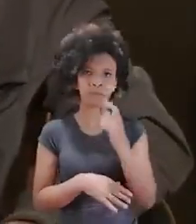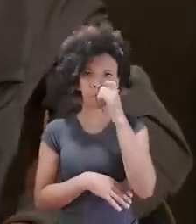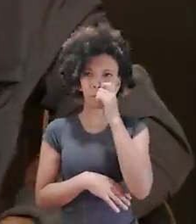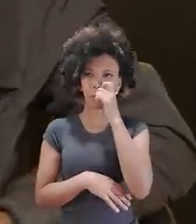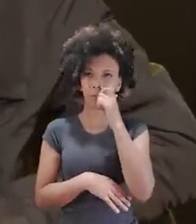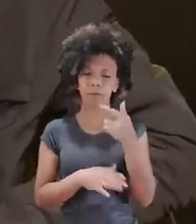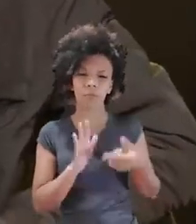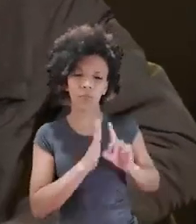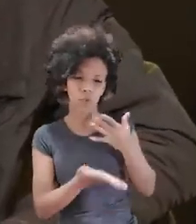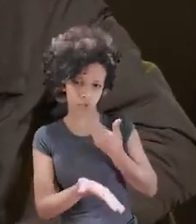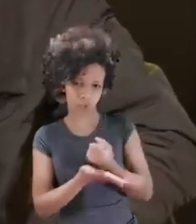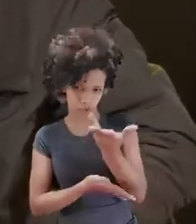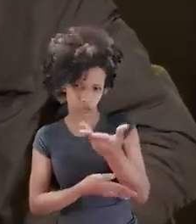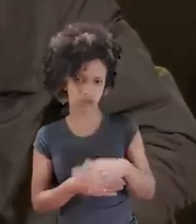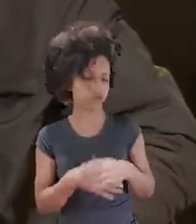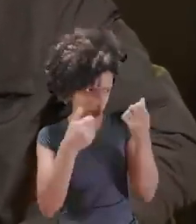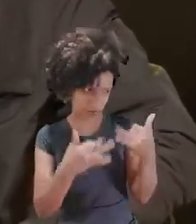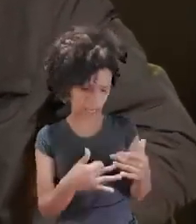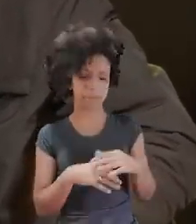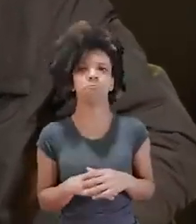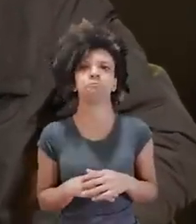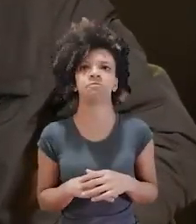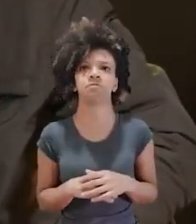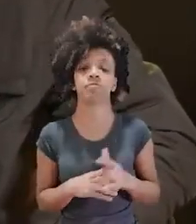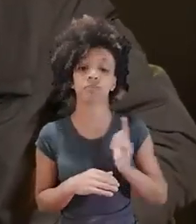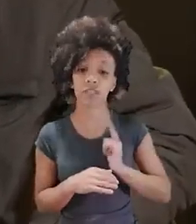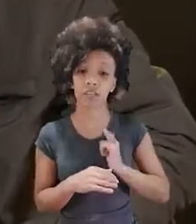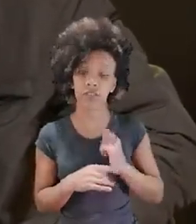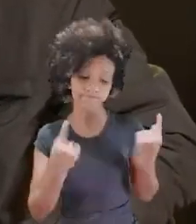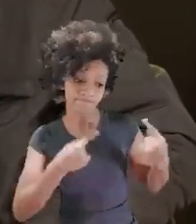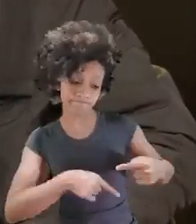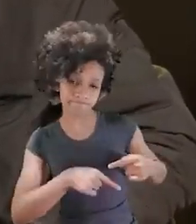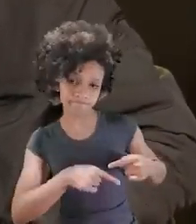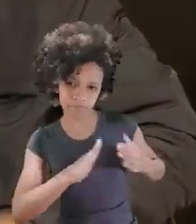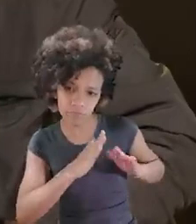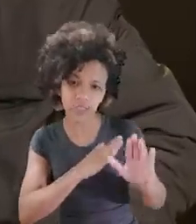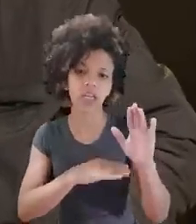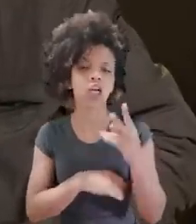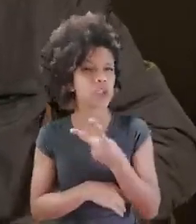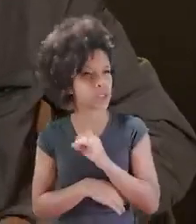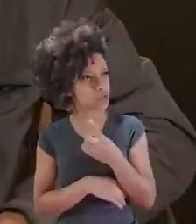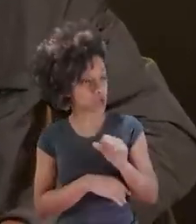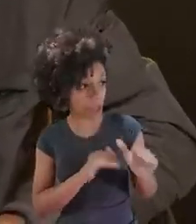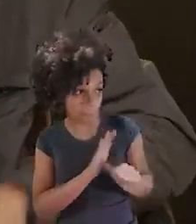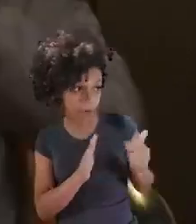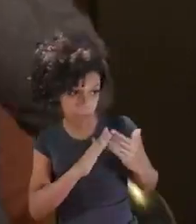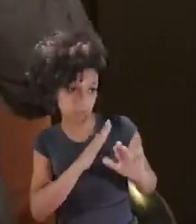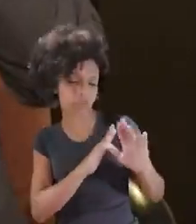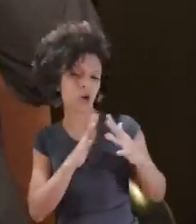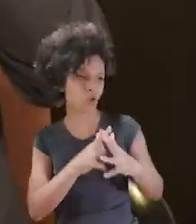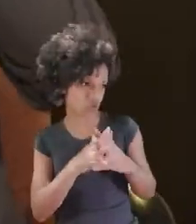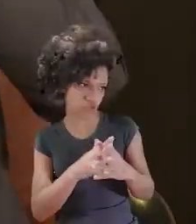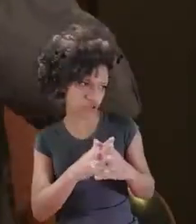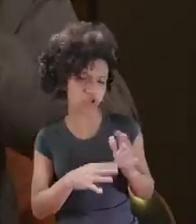maluco eu contei isso no outro podcast que o teve intervenções 2018 aquela primeira operação no Complexo do Alemão